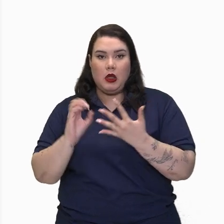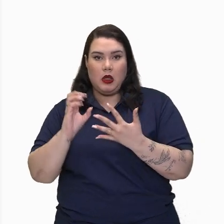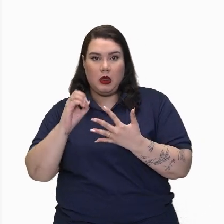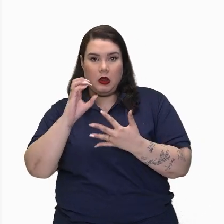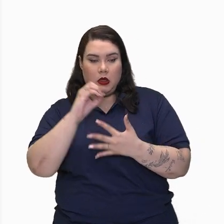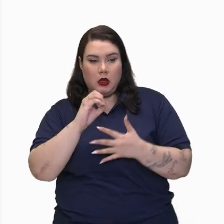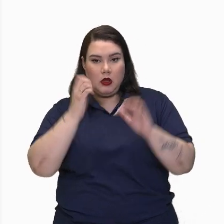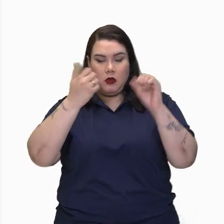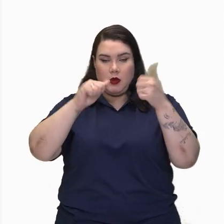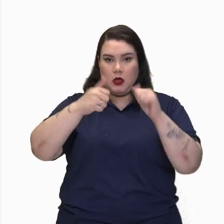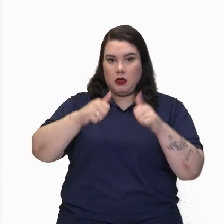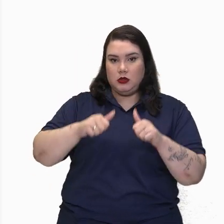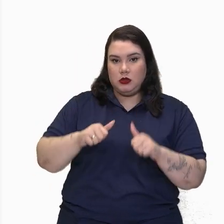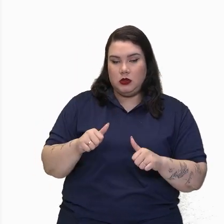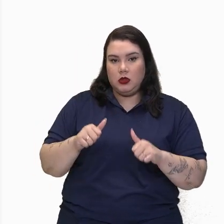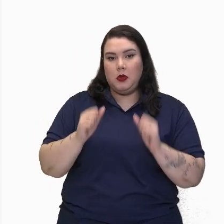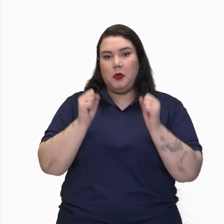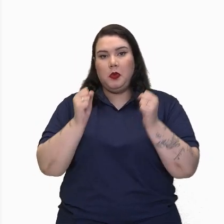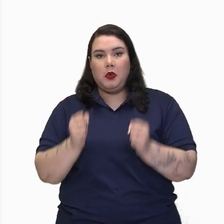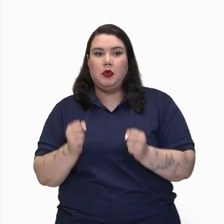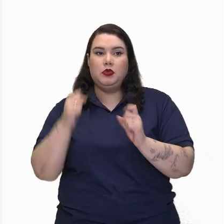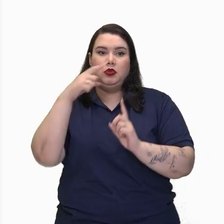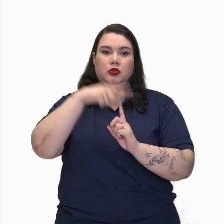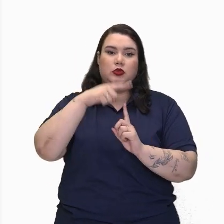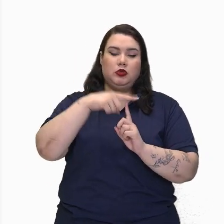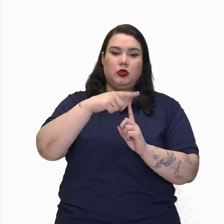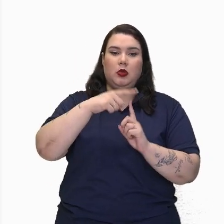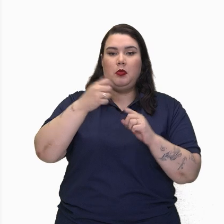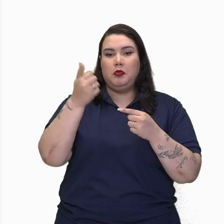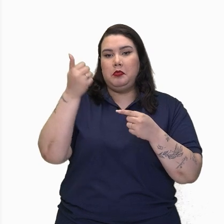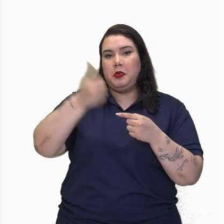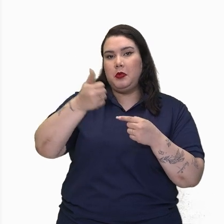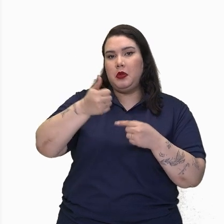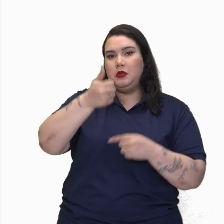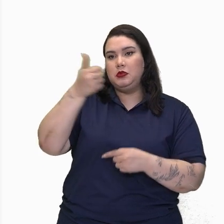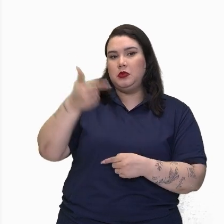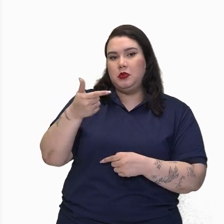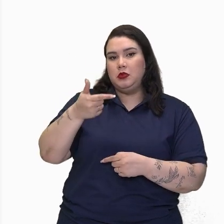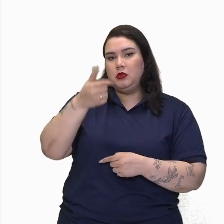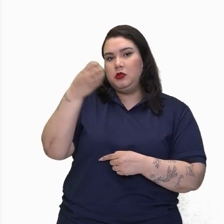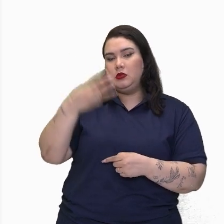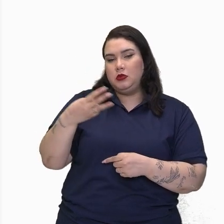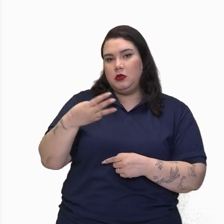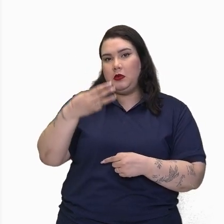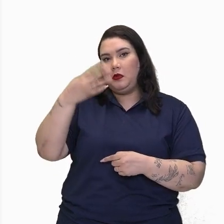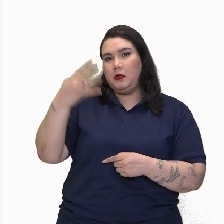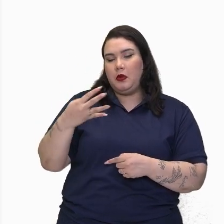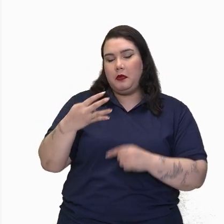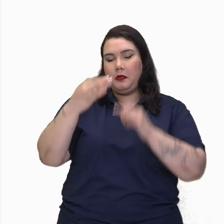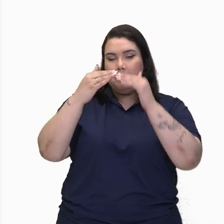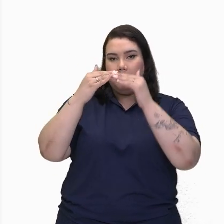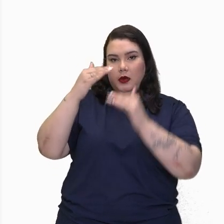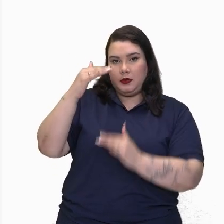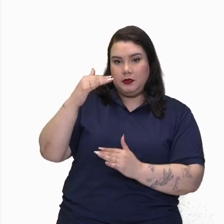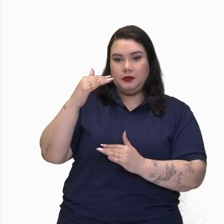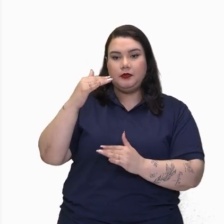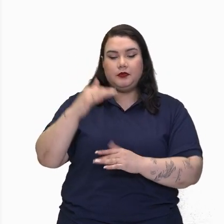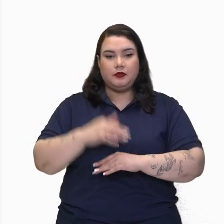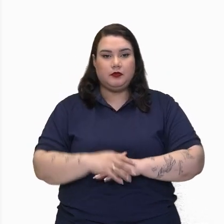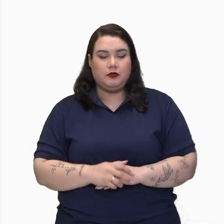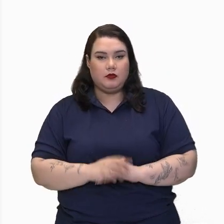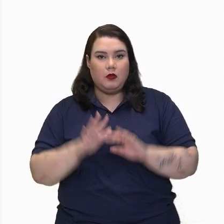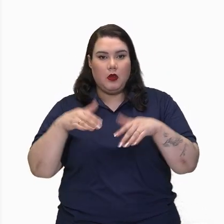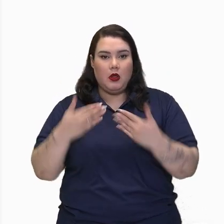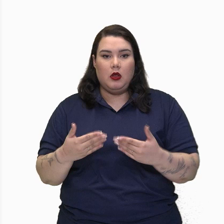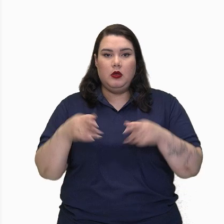estou analisando, ele pode ser o consumidor primário, secundário, terciário, quaternário, entre outros. E também